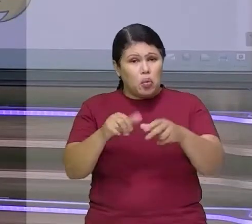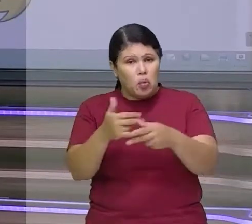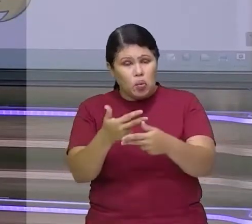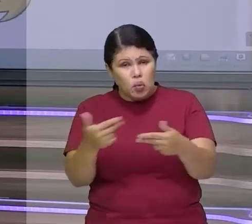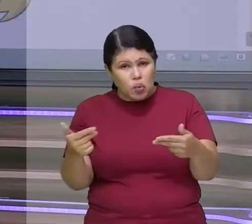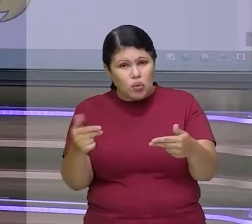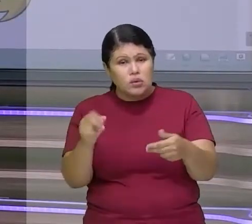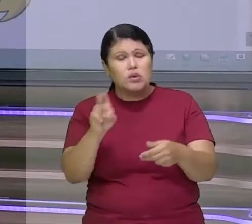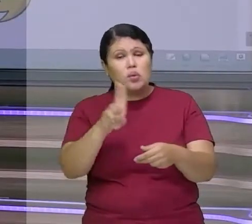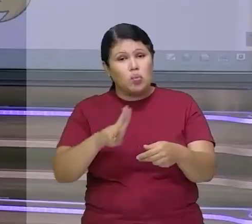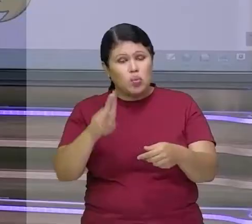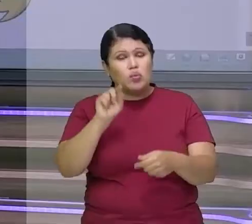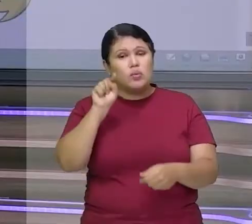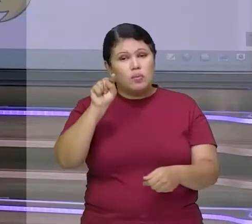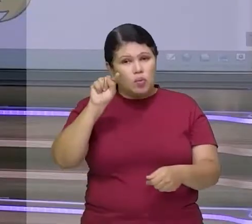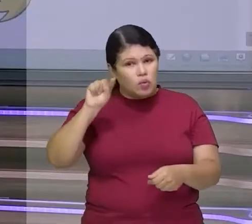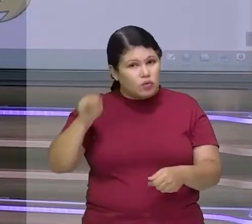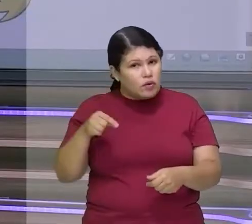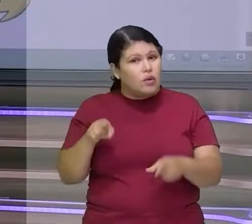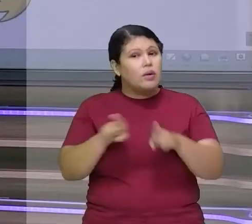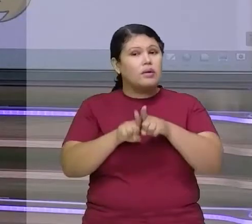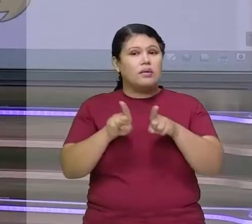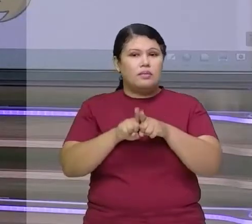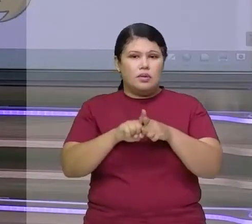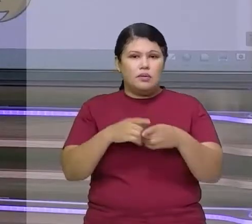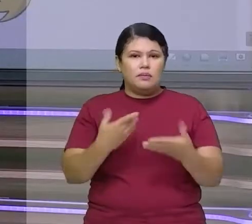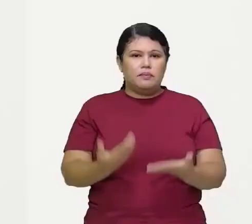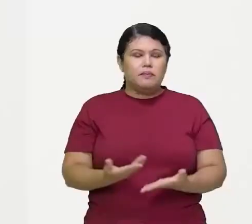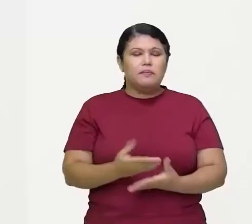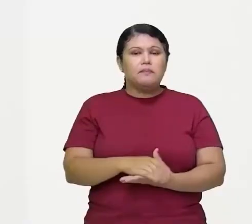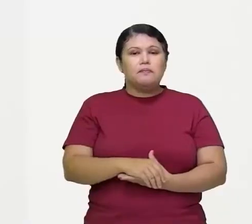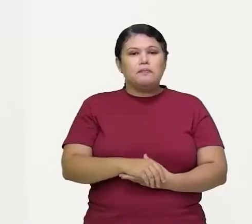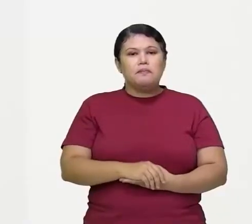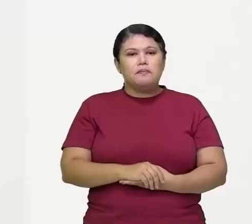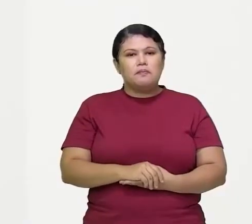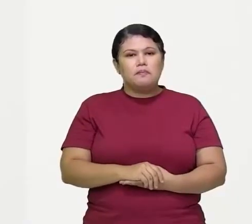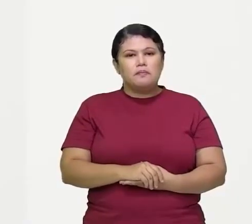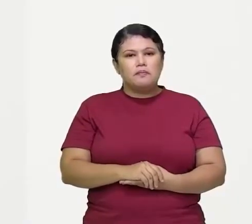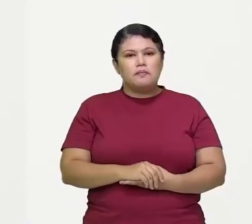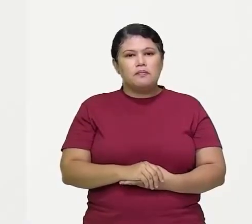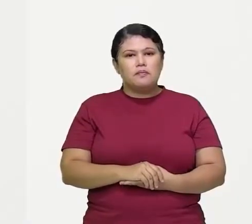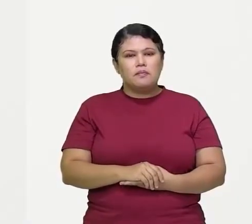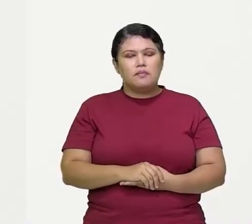comprar? Aí eu utilizo, sim, o ponto e vírgula também.